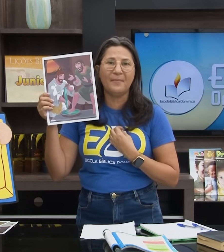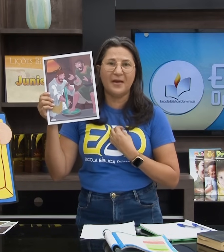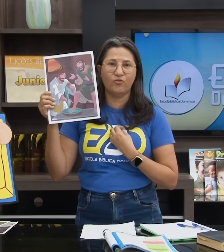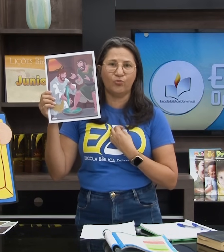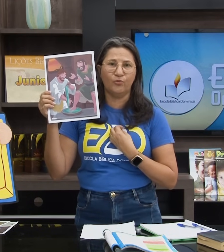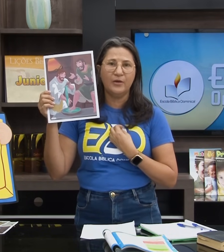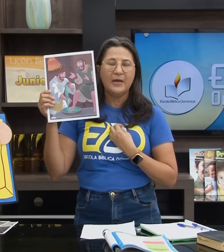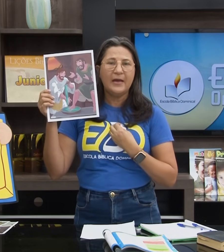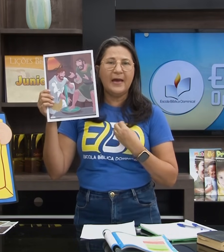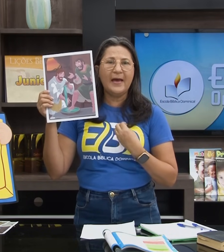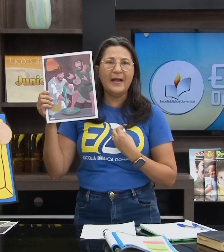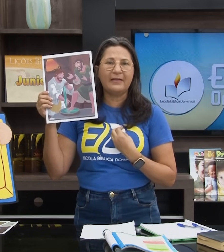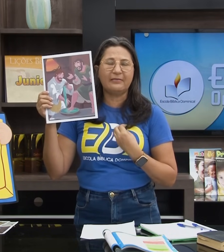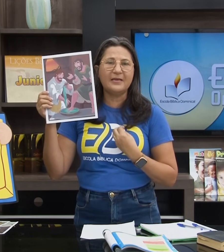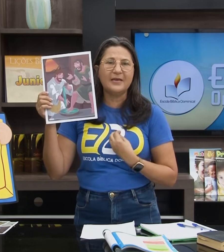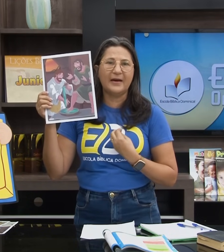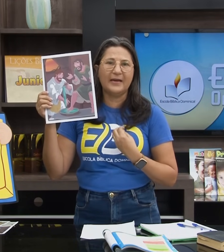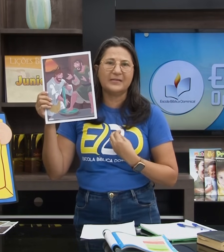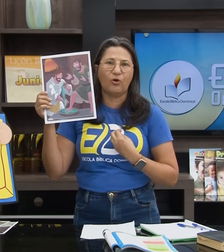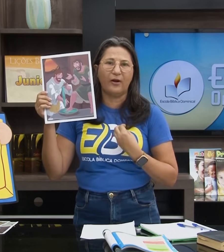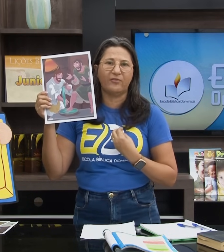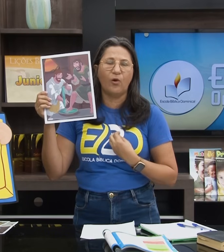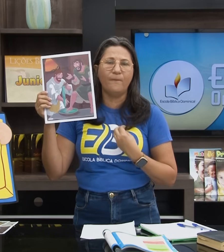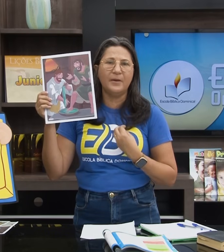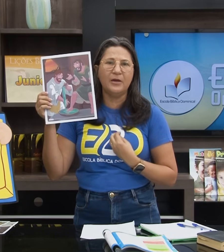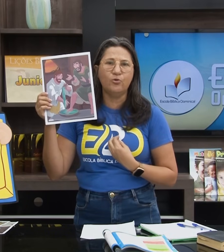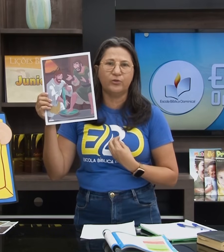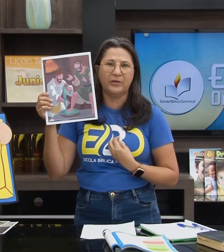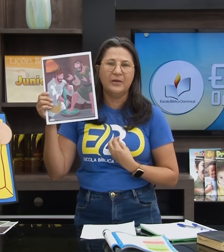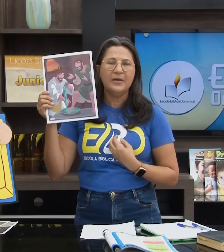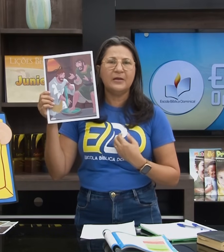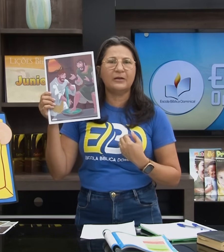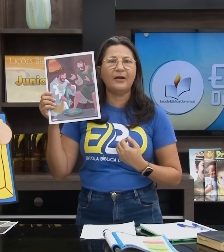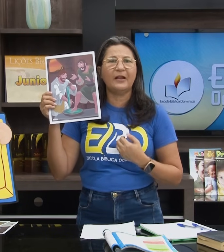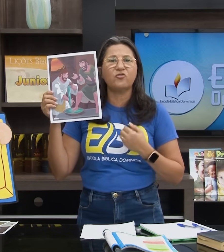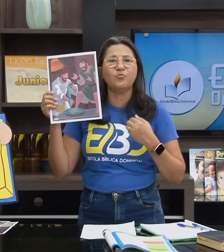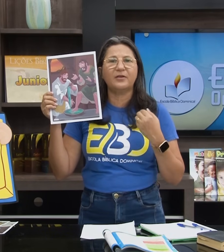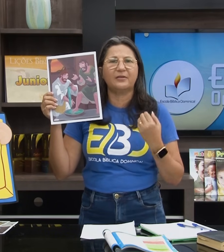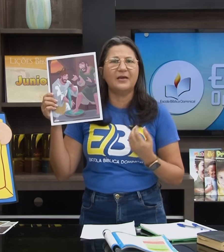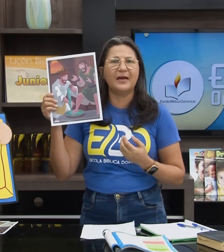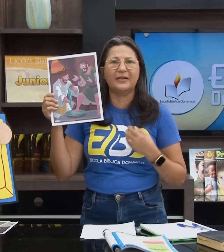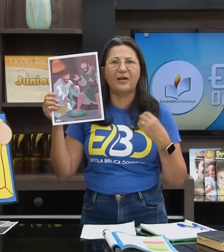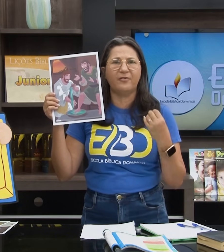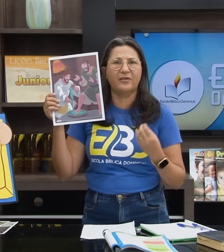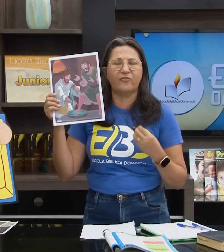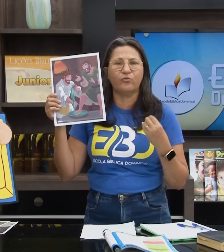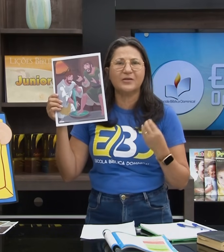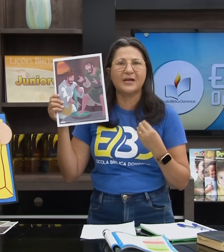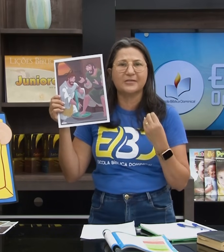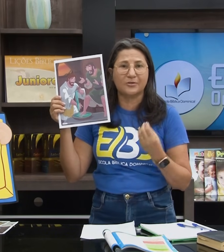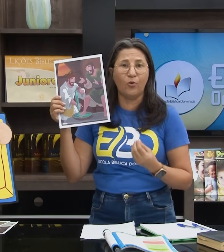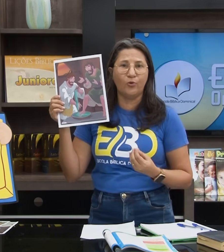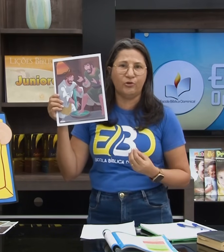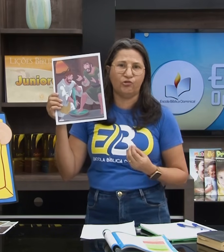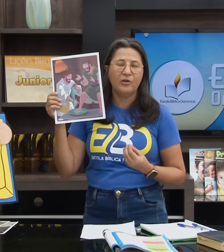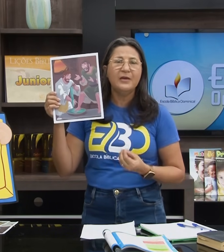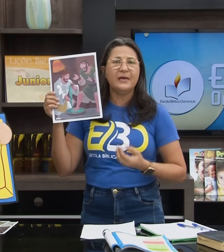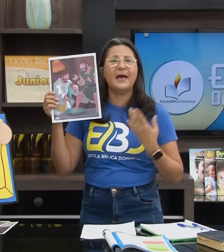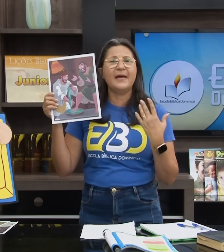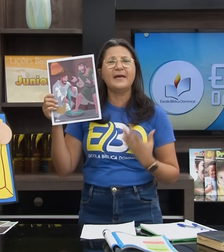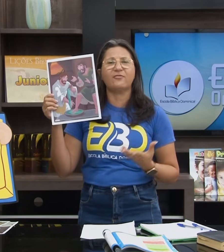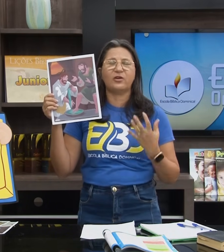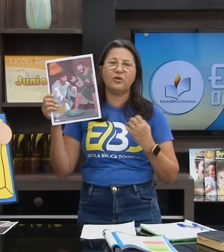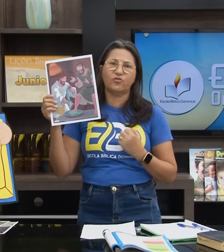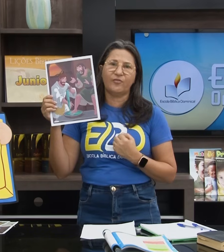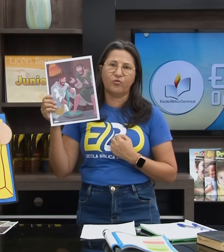dele mesmo ele tinha esse coração humilde então ele transmitia através das suas ações